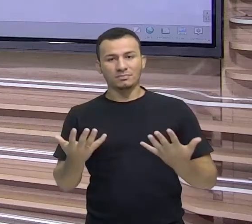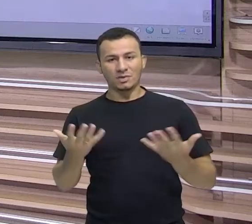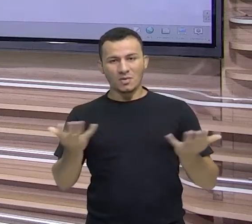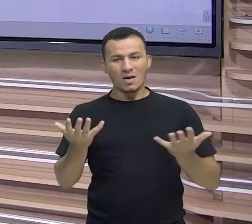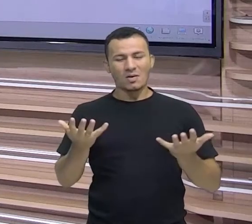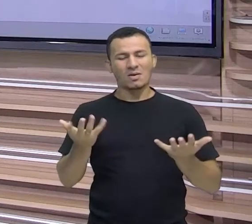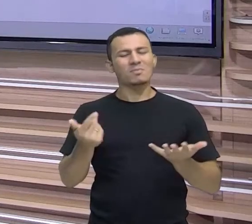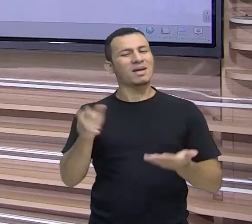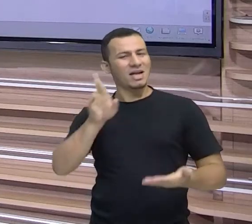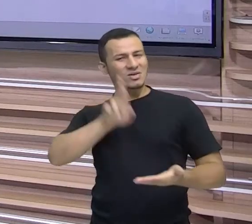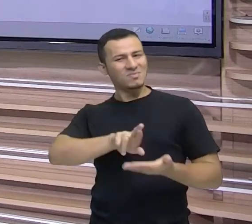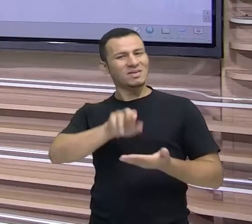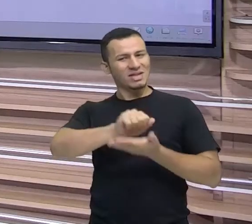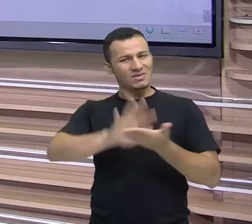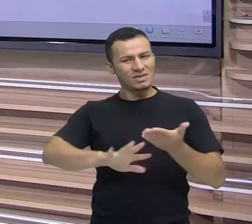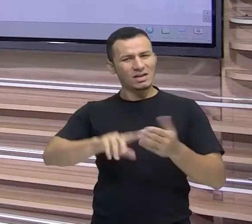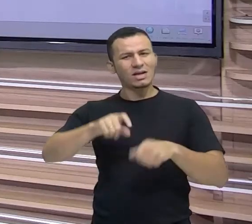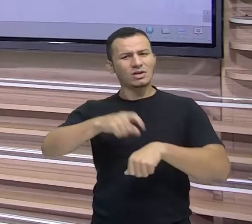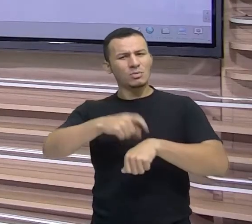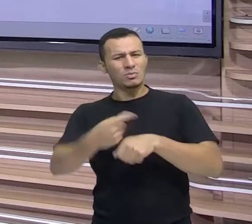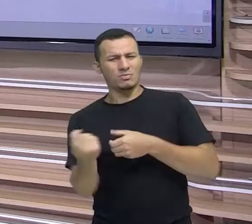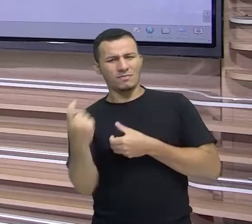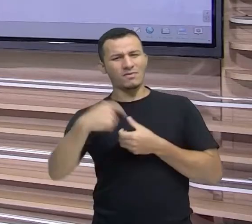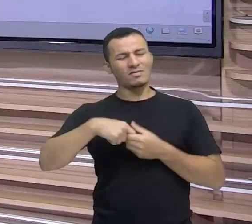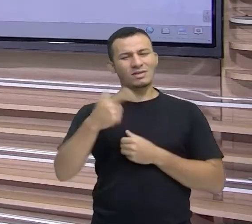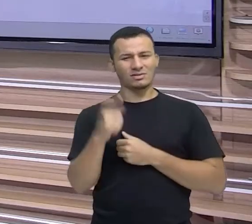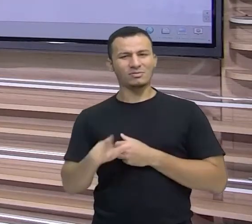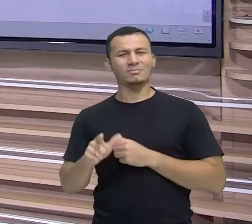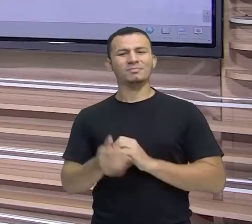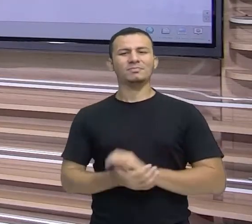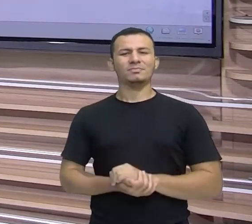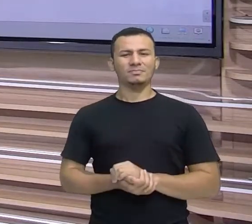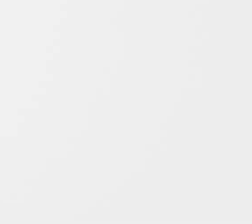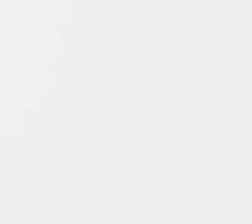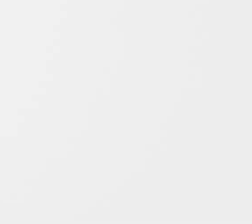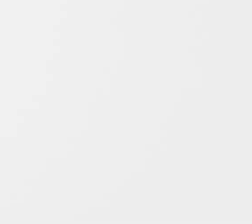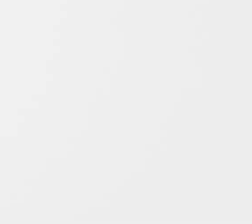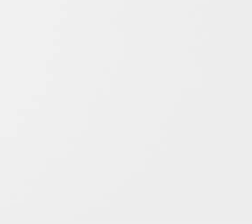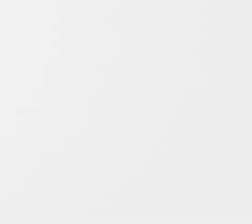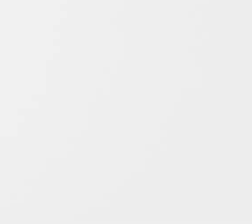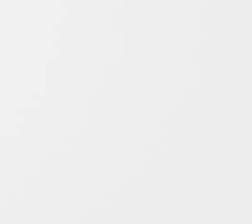vamos resolver o nosso exercitando e daqui a pouco nós retornamos com as soluções.